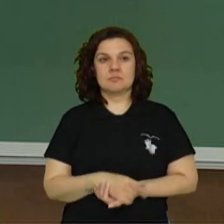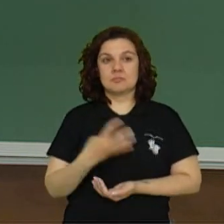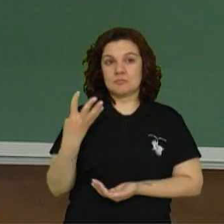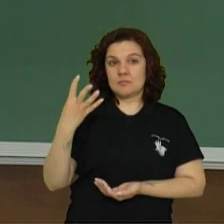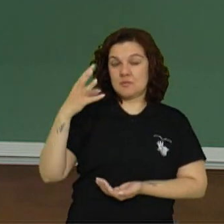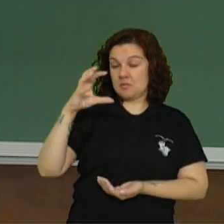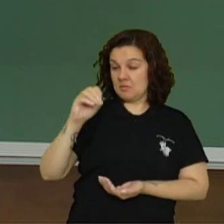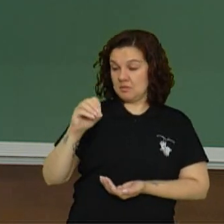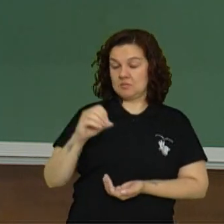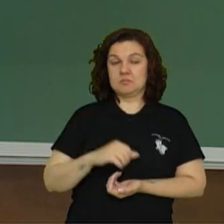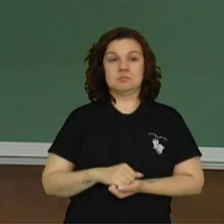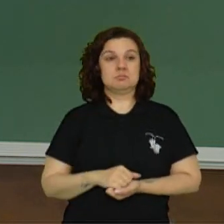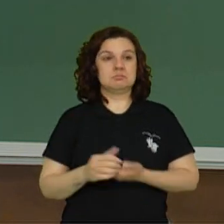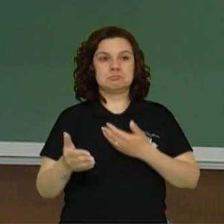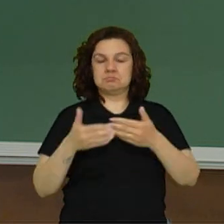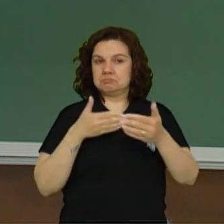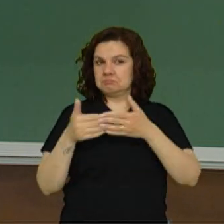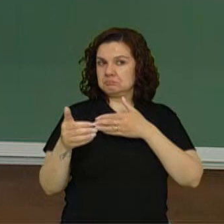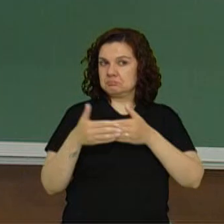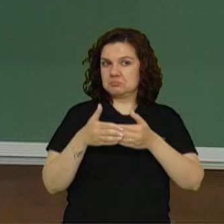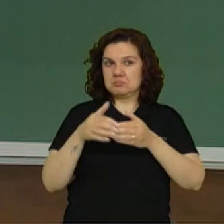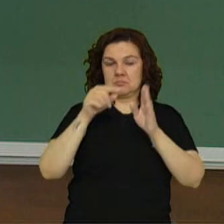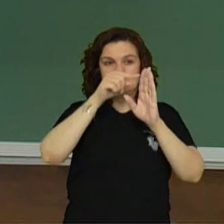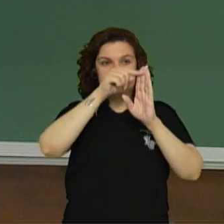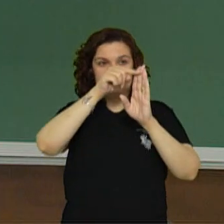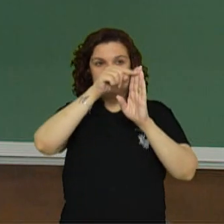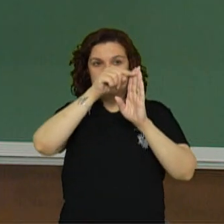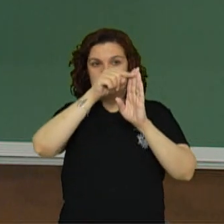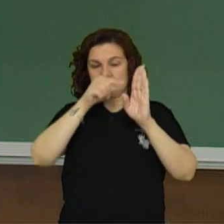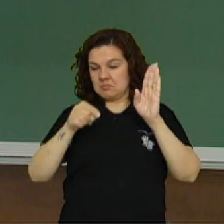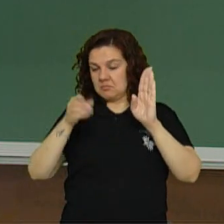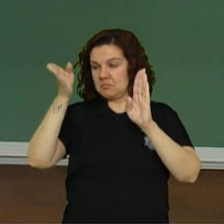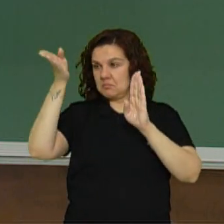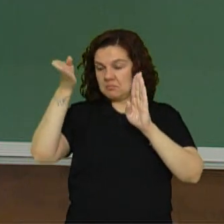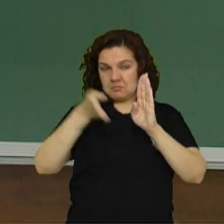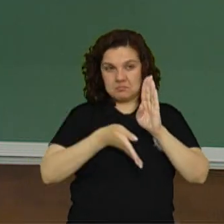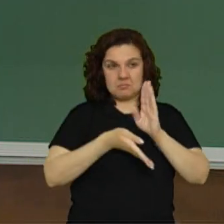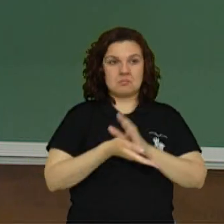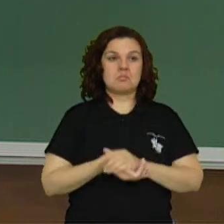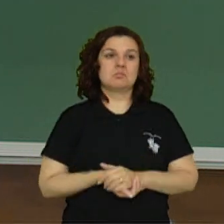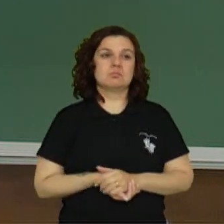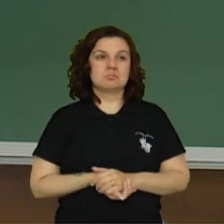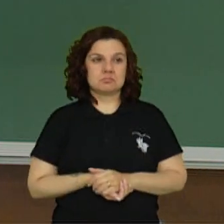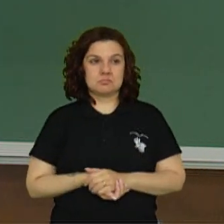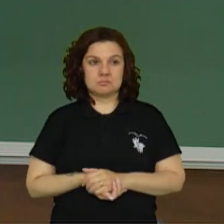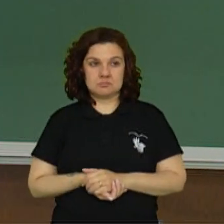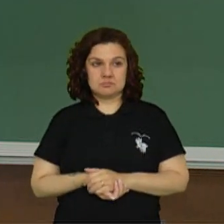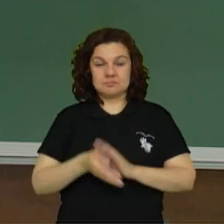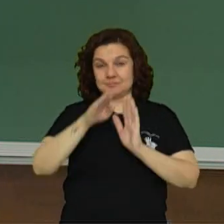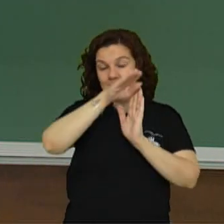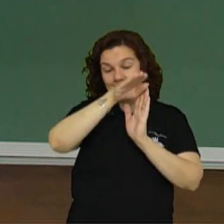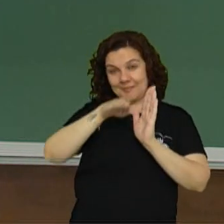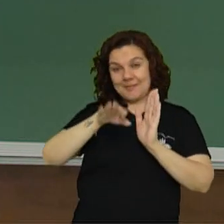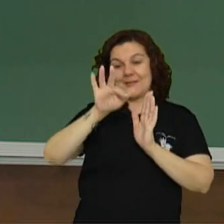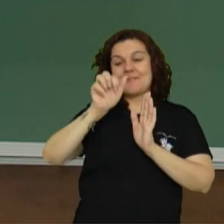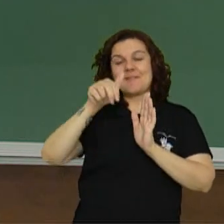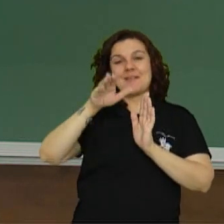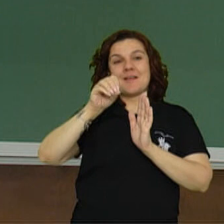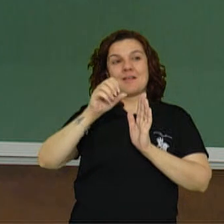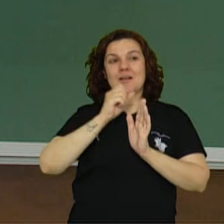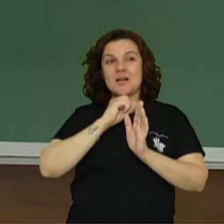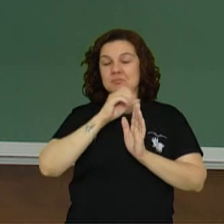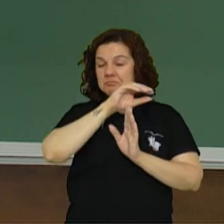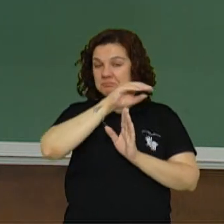40 centímetros, tanto faz o diâmetro na diagonal, né, de fianco, ou